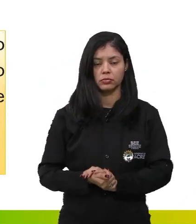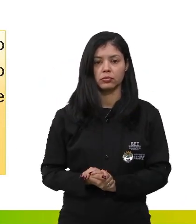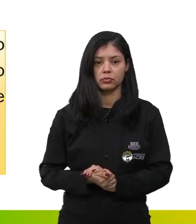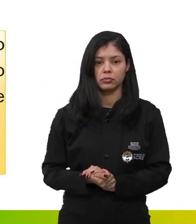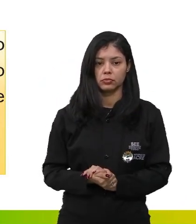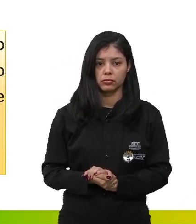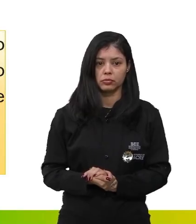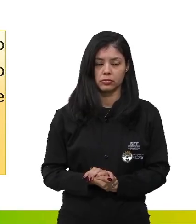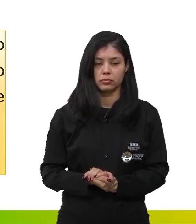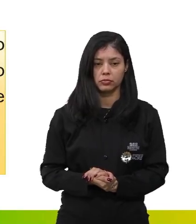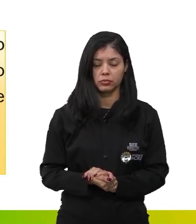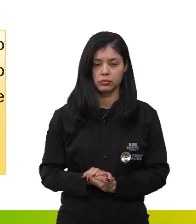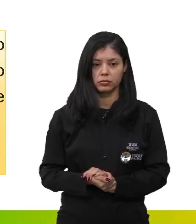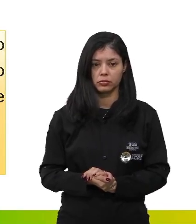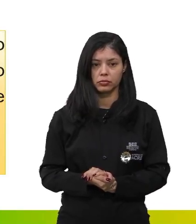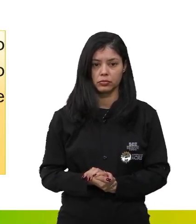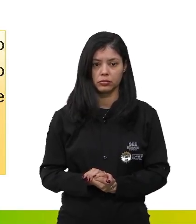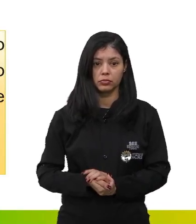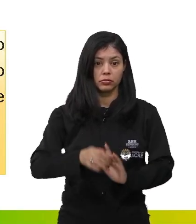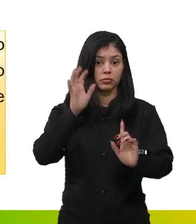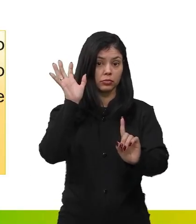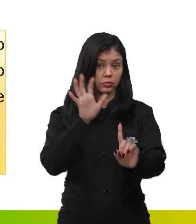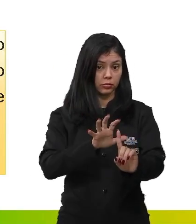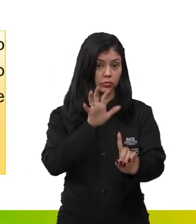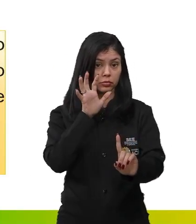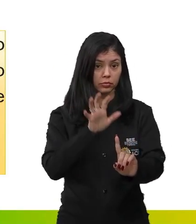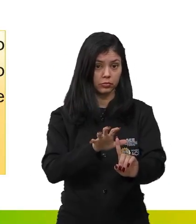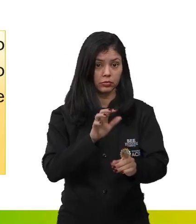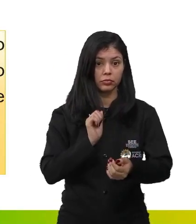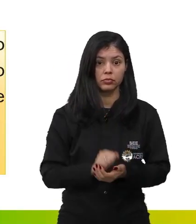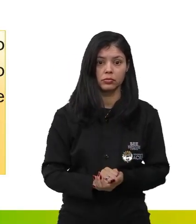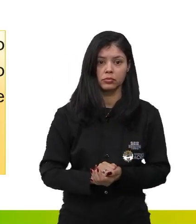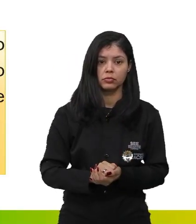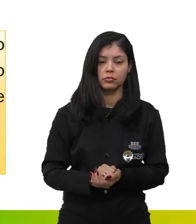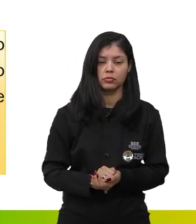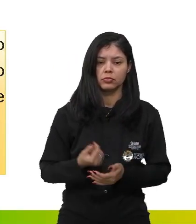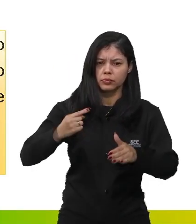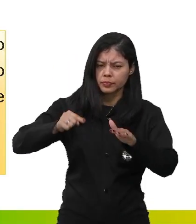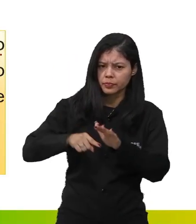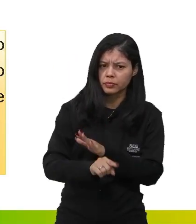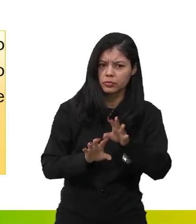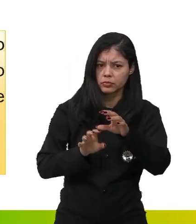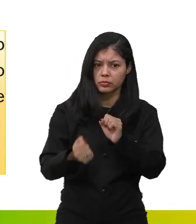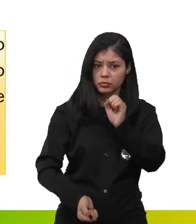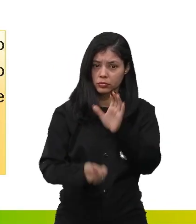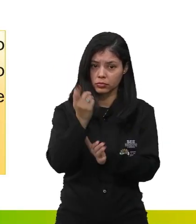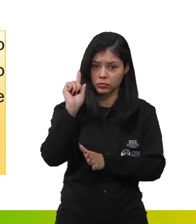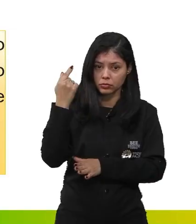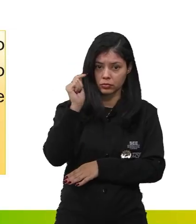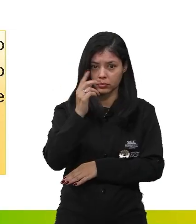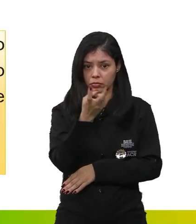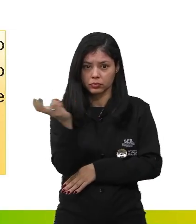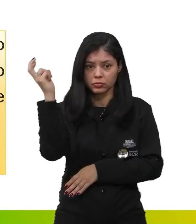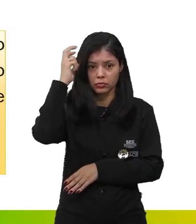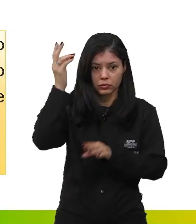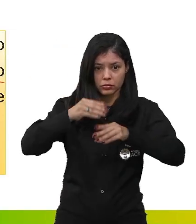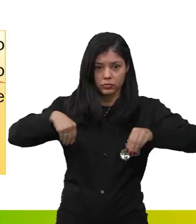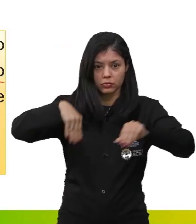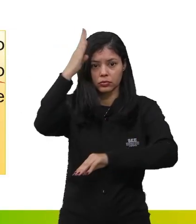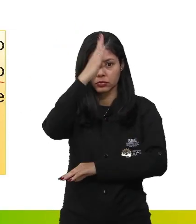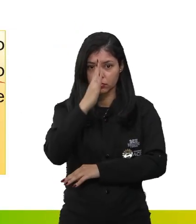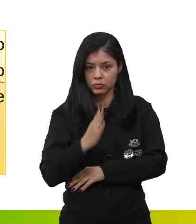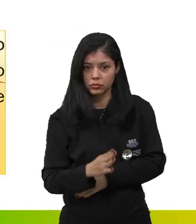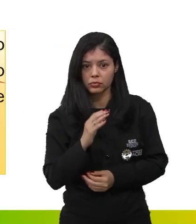sobre territórios. E isso influenciou profundamente a formação geográfica e